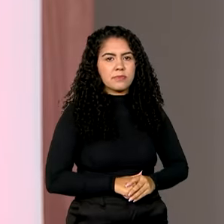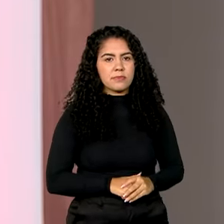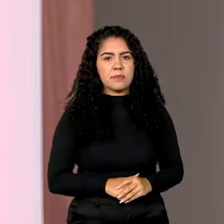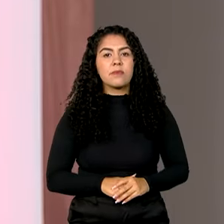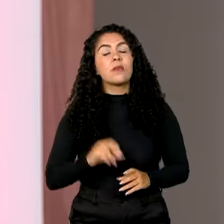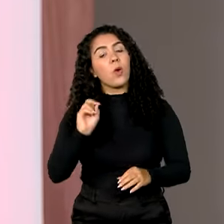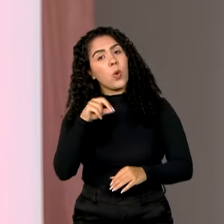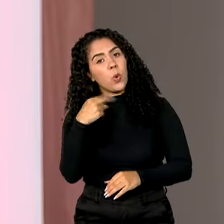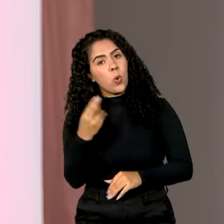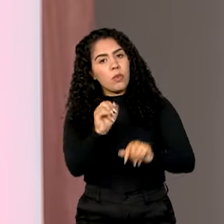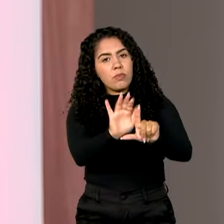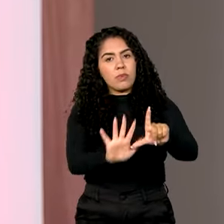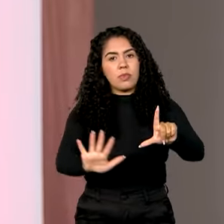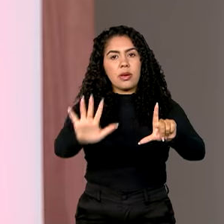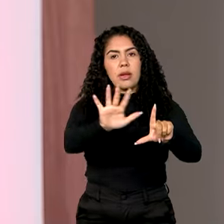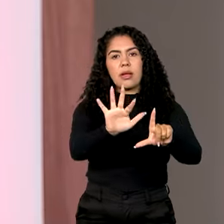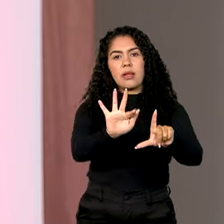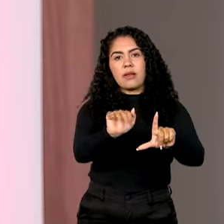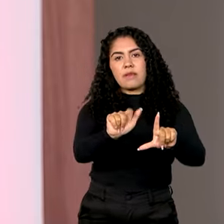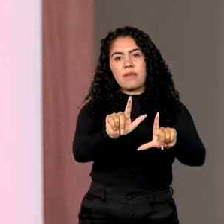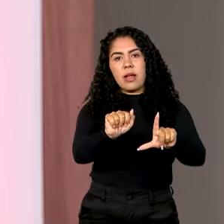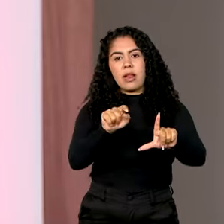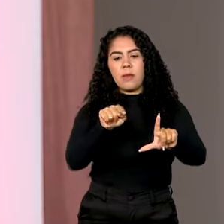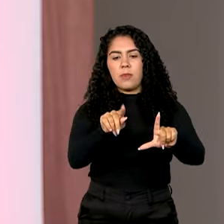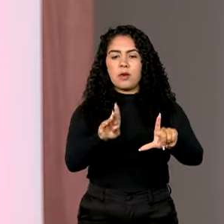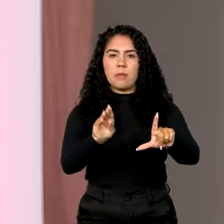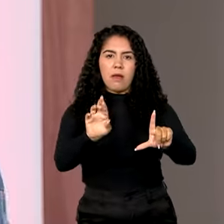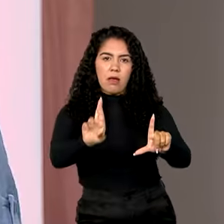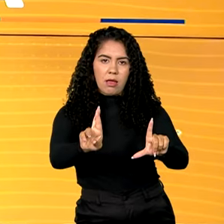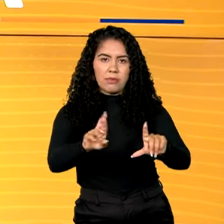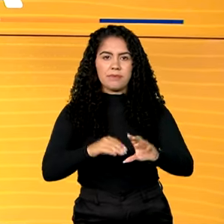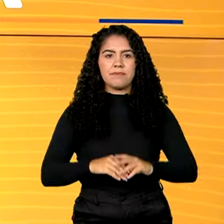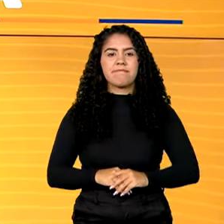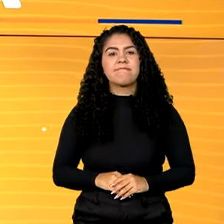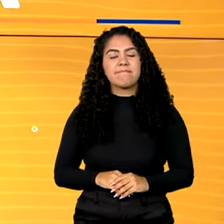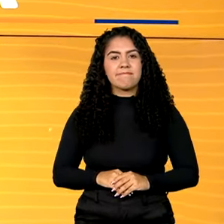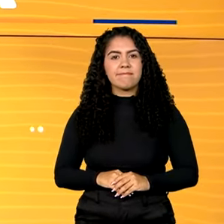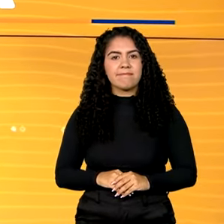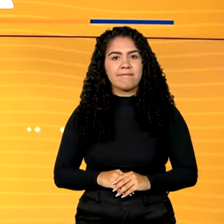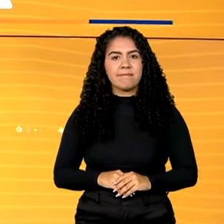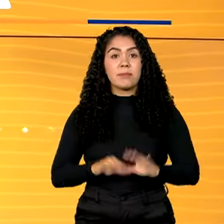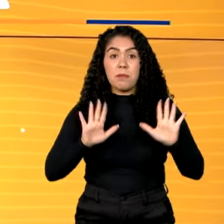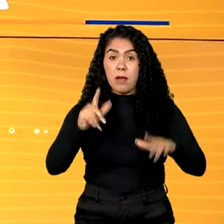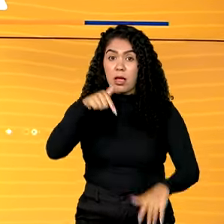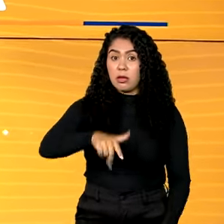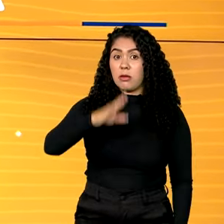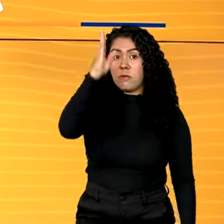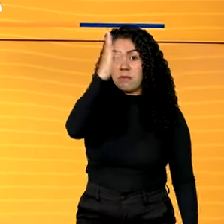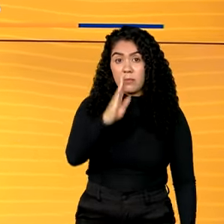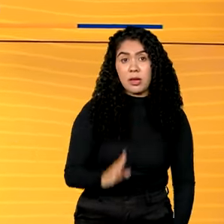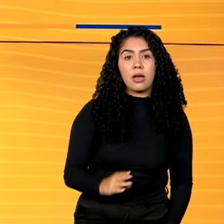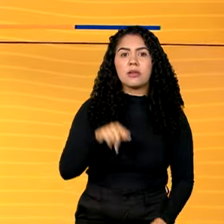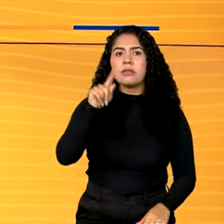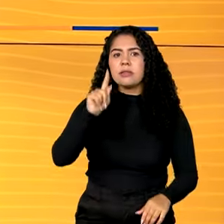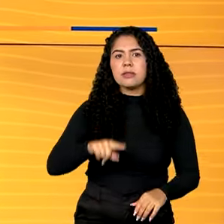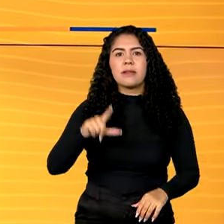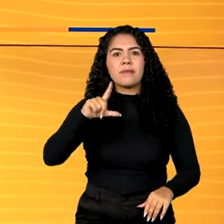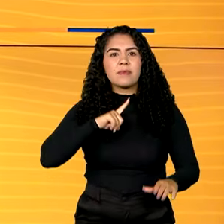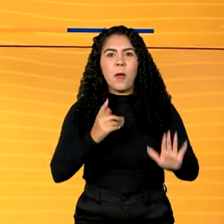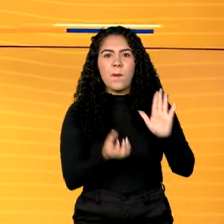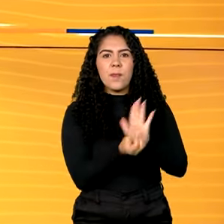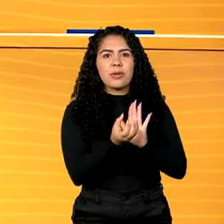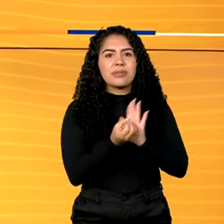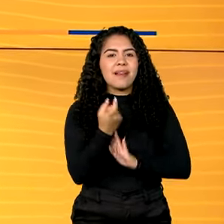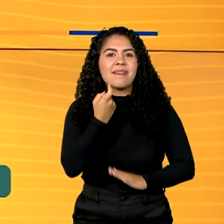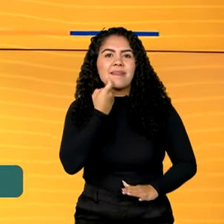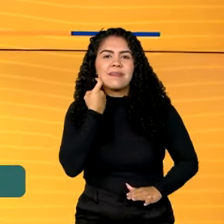senatran@transportes.gov.br ou pela plataforma fala.br. O Brasil é um dos grandes produtores de tilápia. Esse é